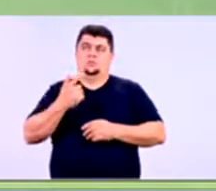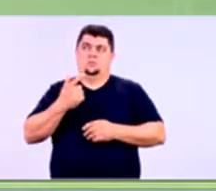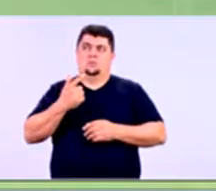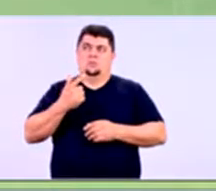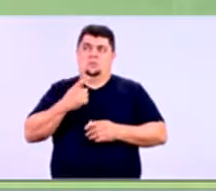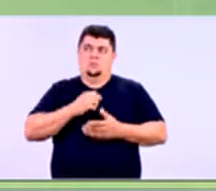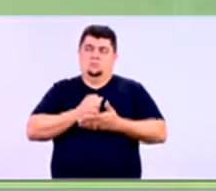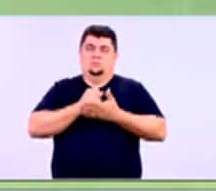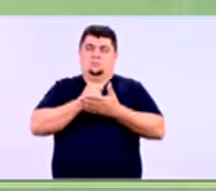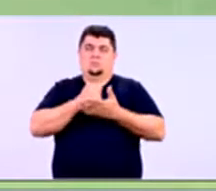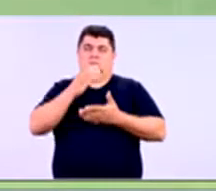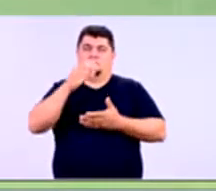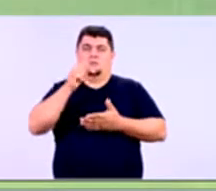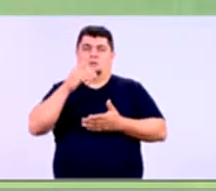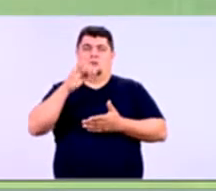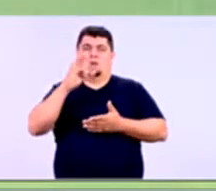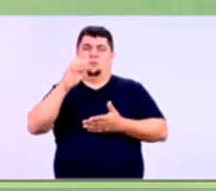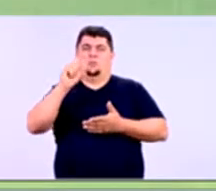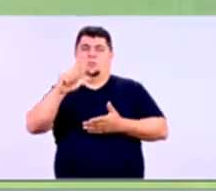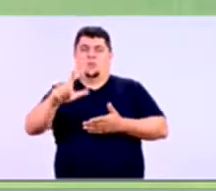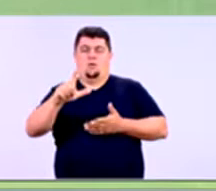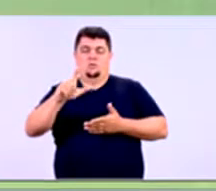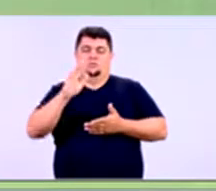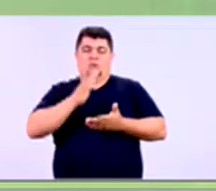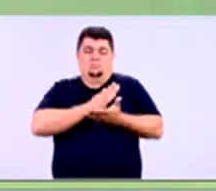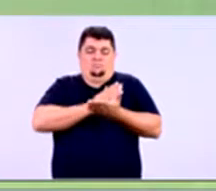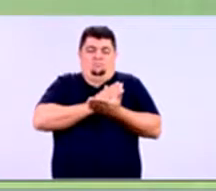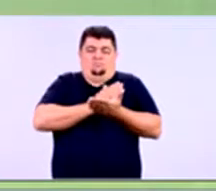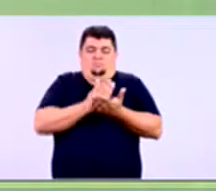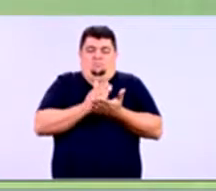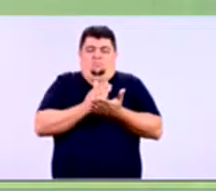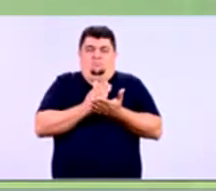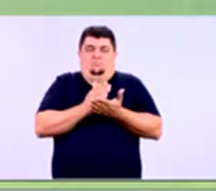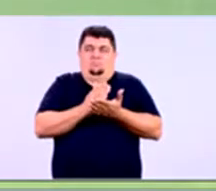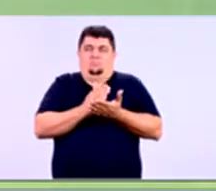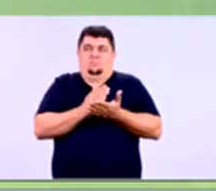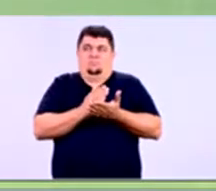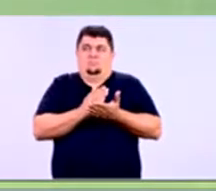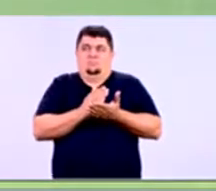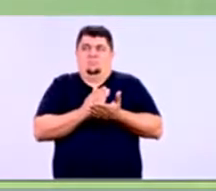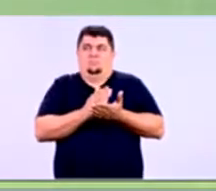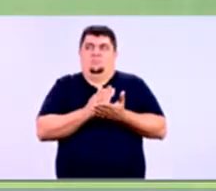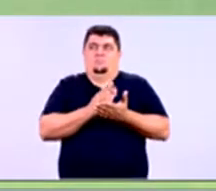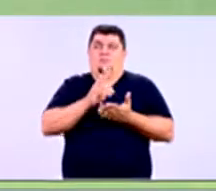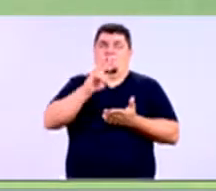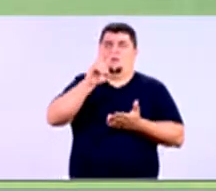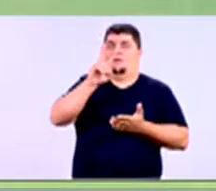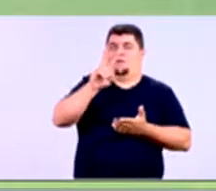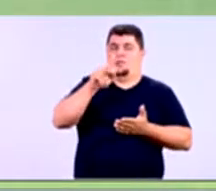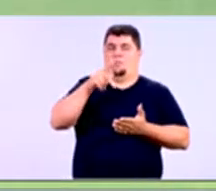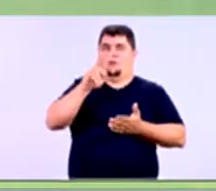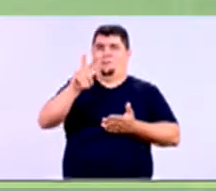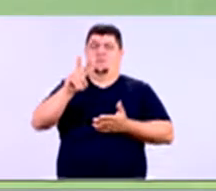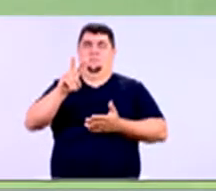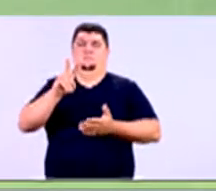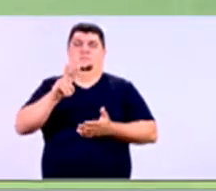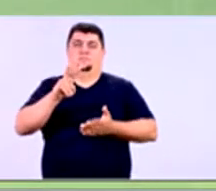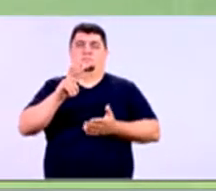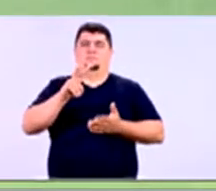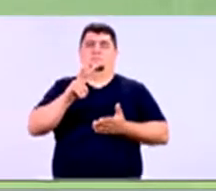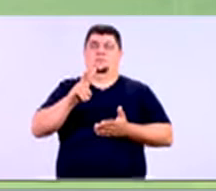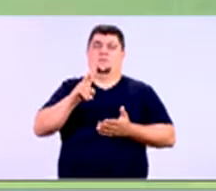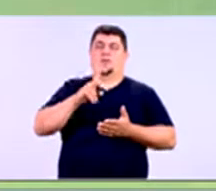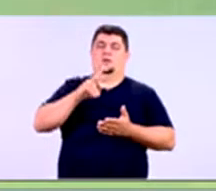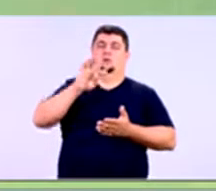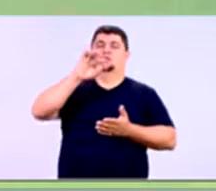bonzinho. Ele disse a palavra capital, ou seja, o valor presente. Há uma